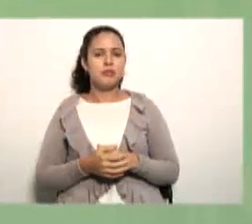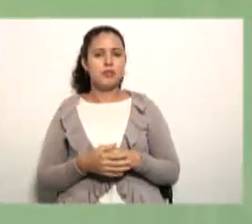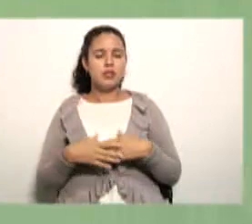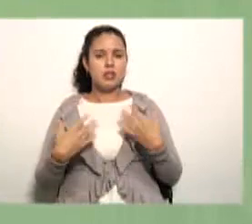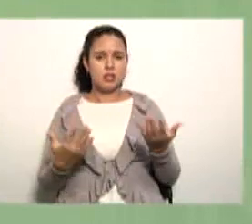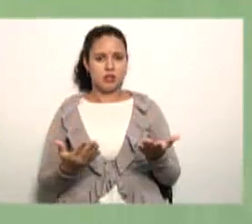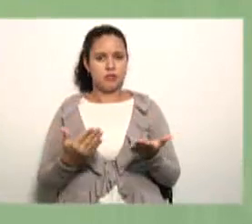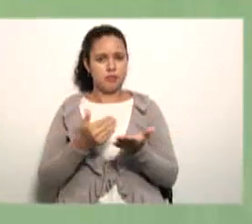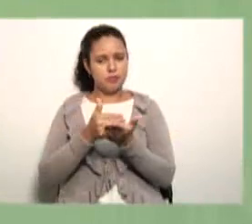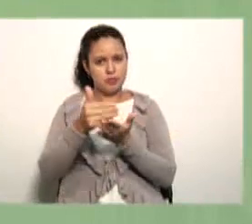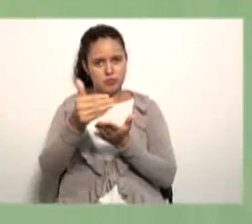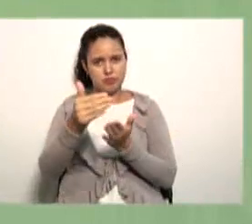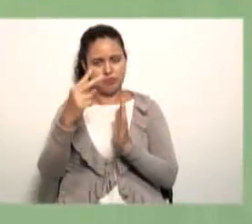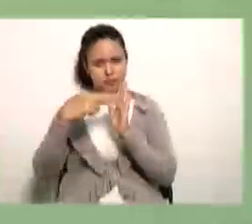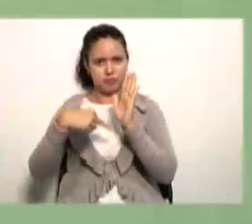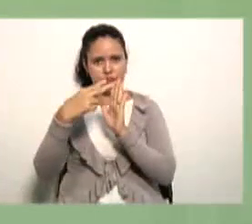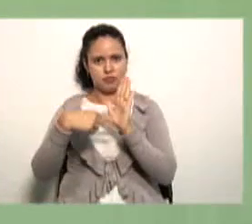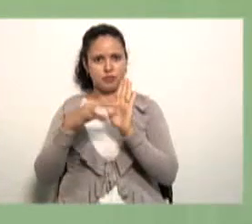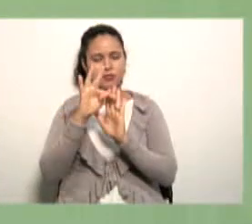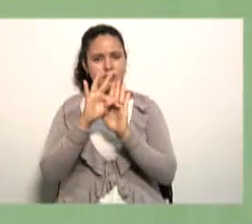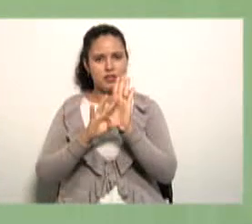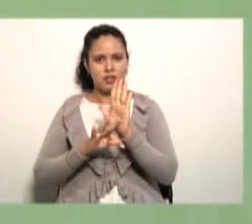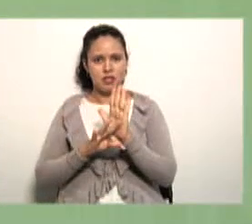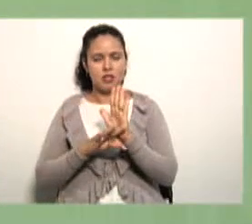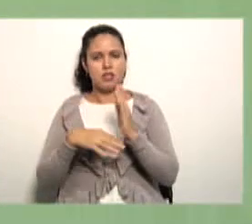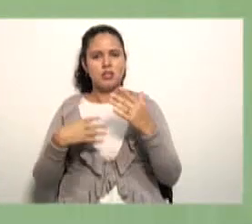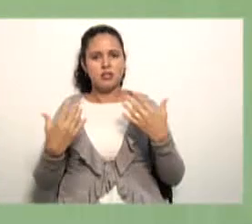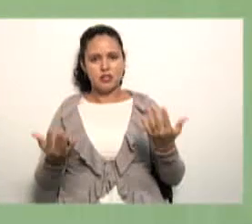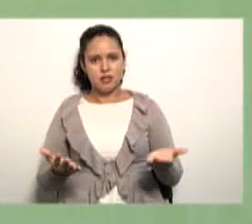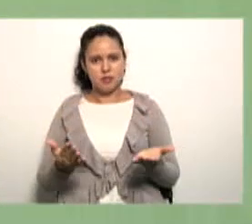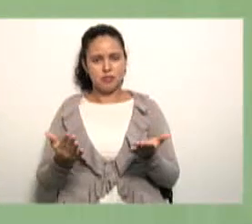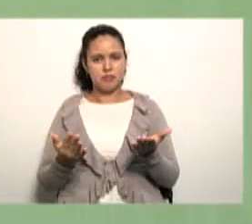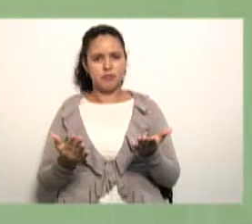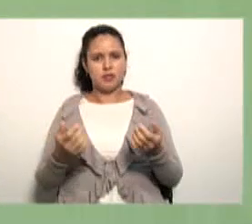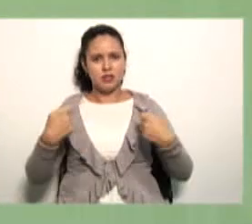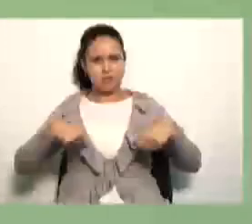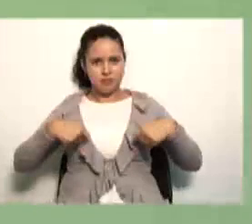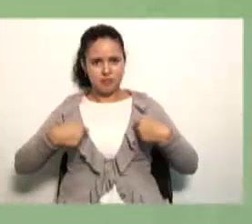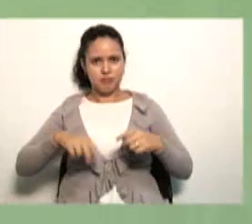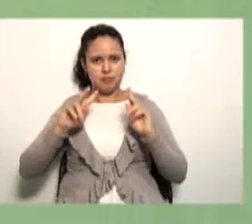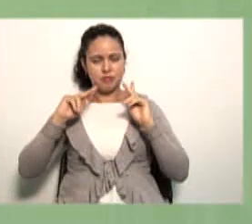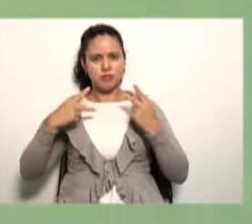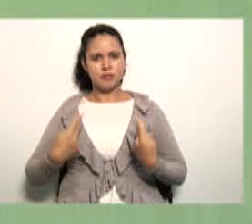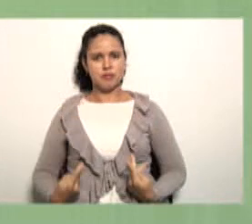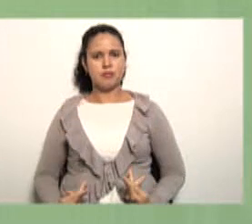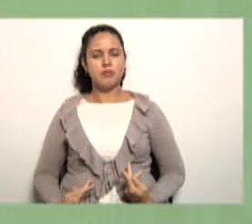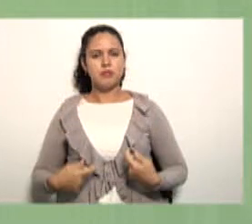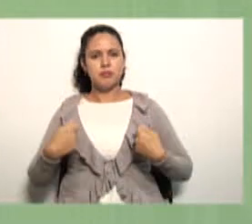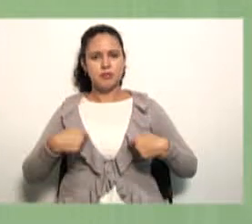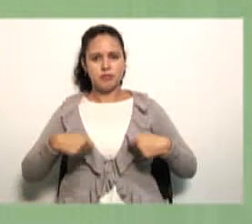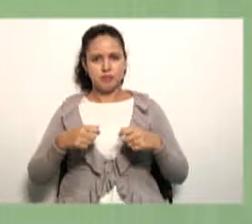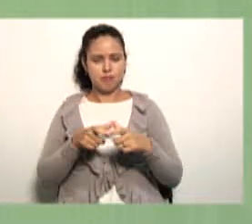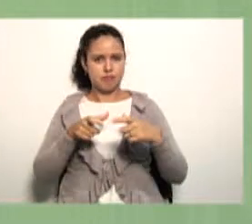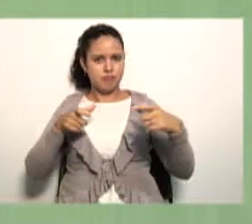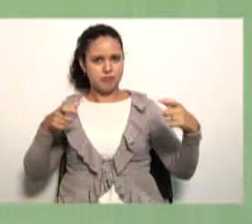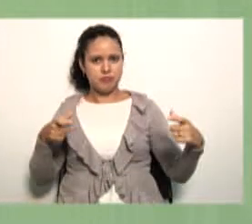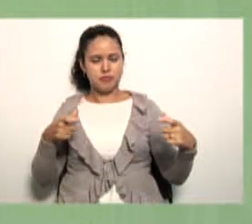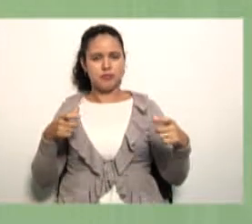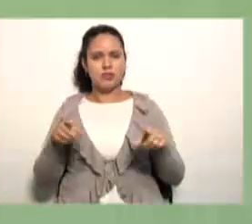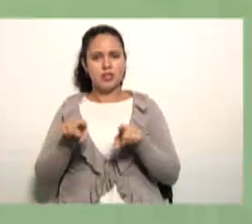iniciar a leitura do texto. Por um lado, as necessidades humanas são ilimitadas